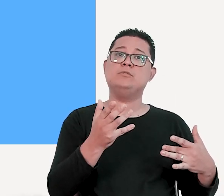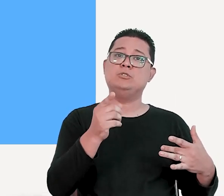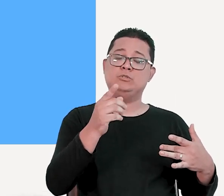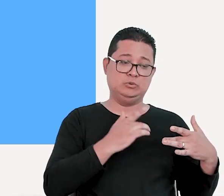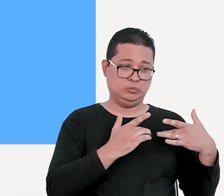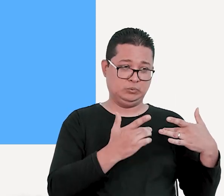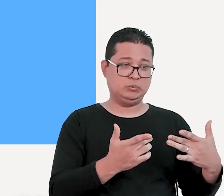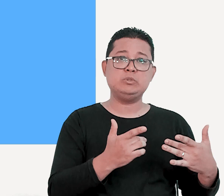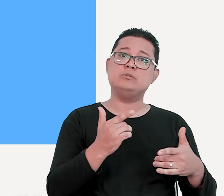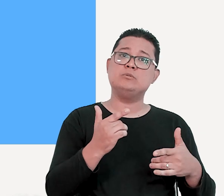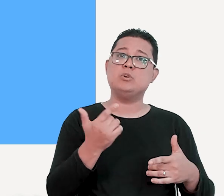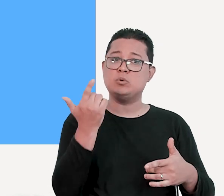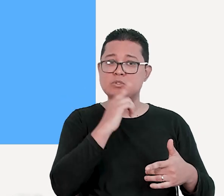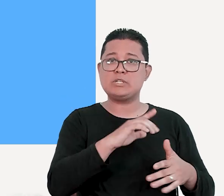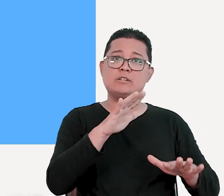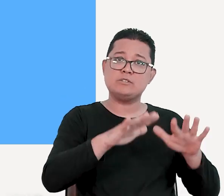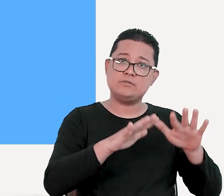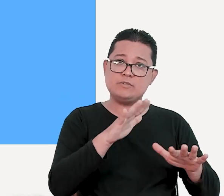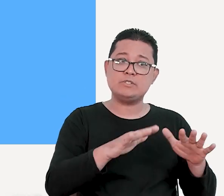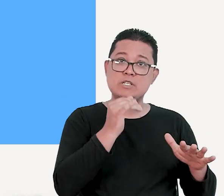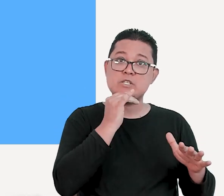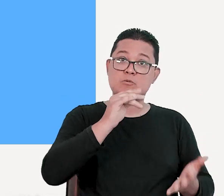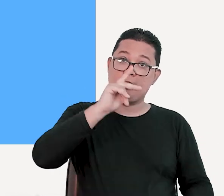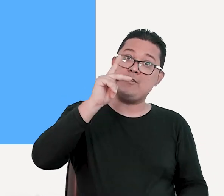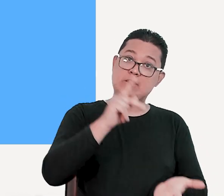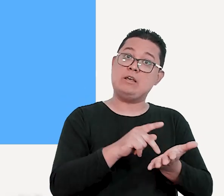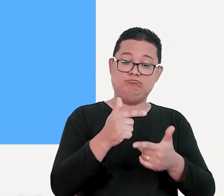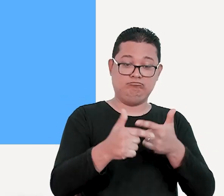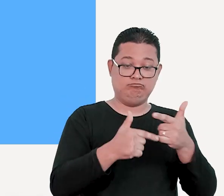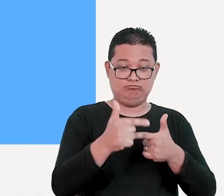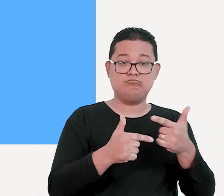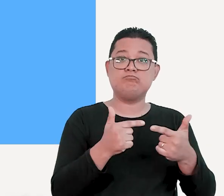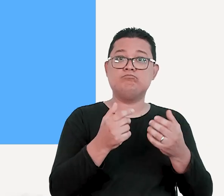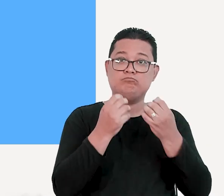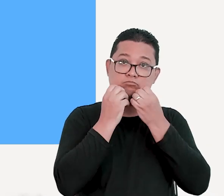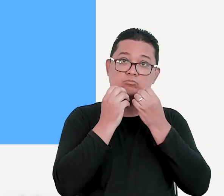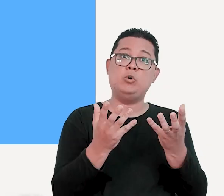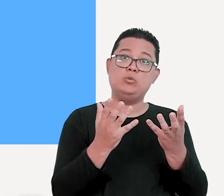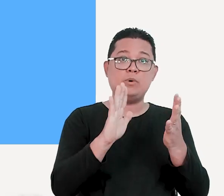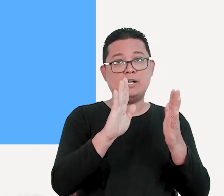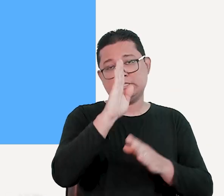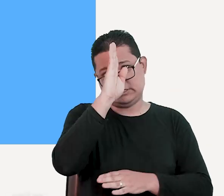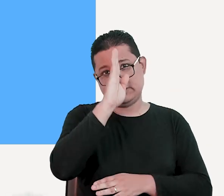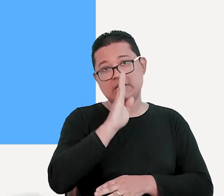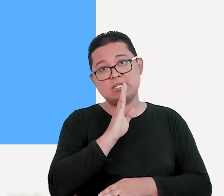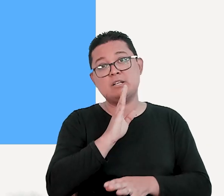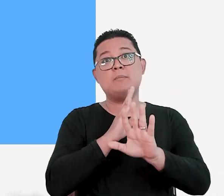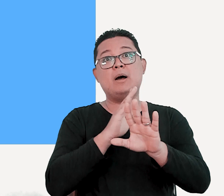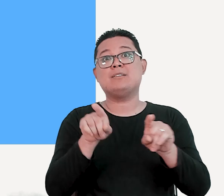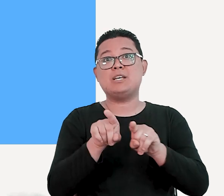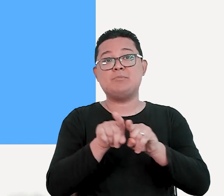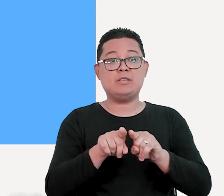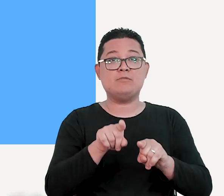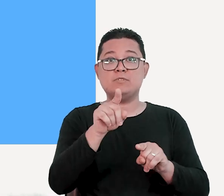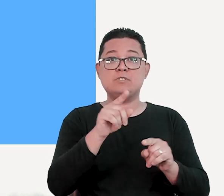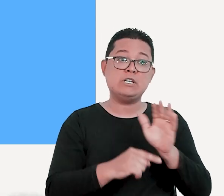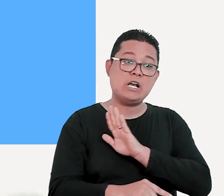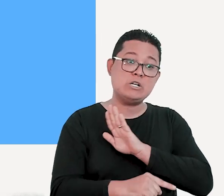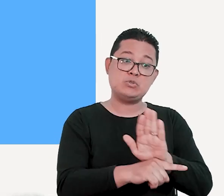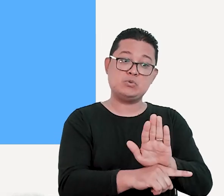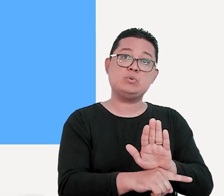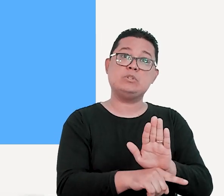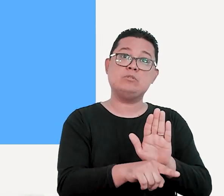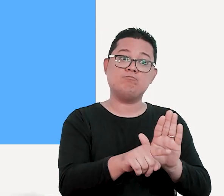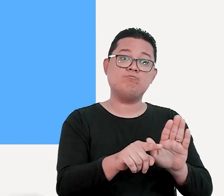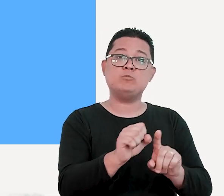consegue atuar em causas reais, você vai ter algo para poder mostrar no seu portfólio, e você ainda ajuda uma causa que você curte, que